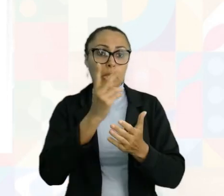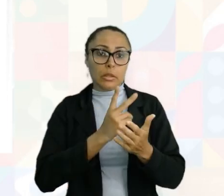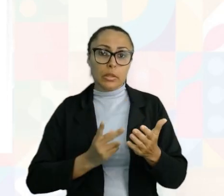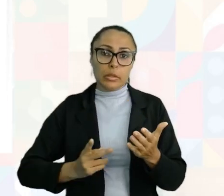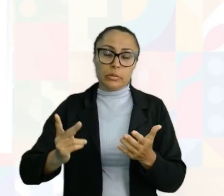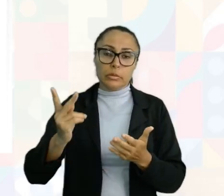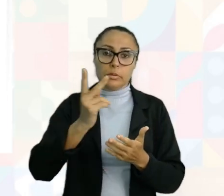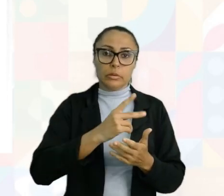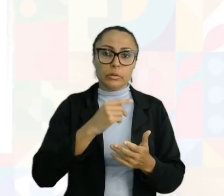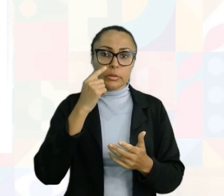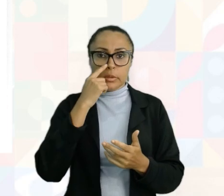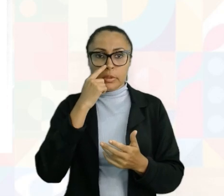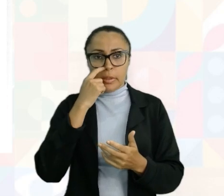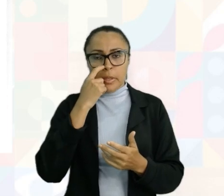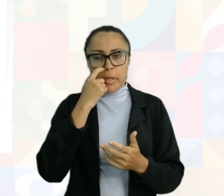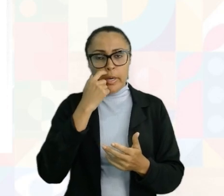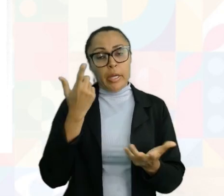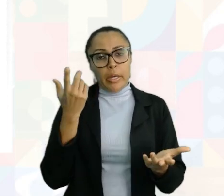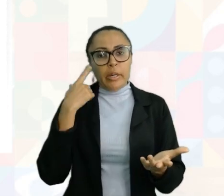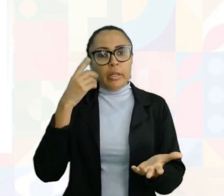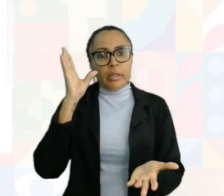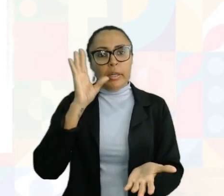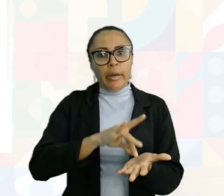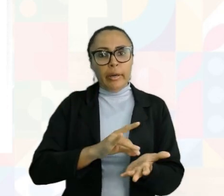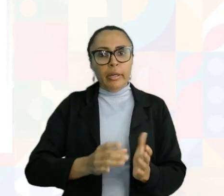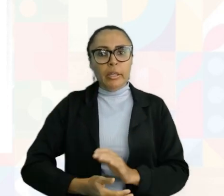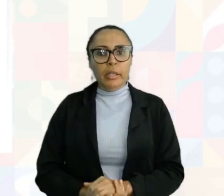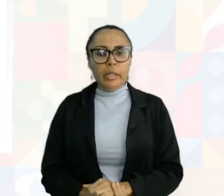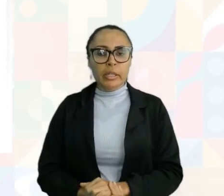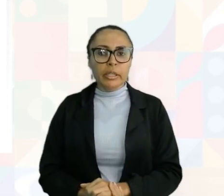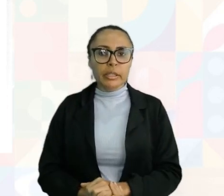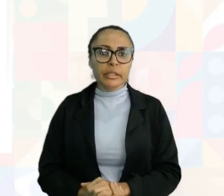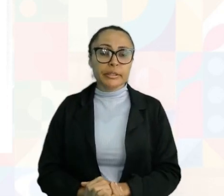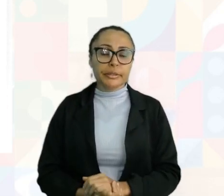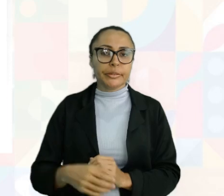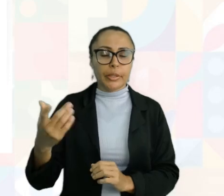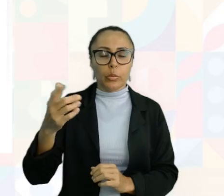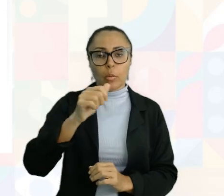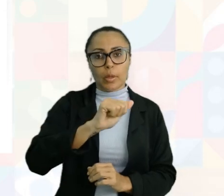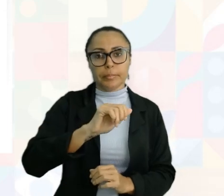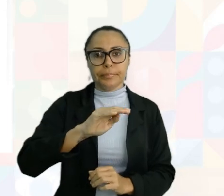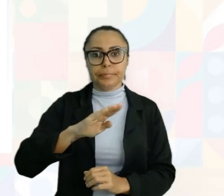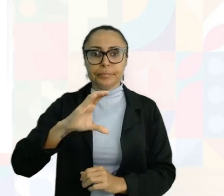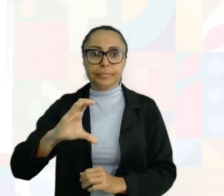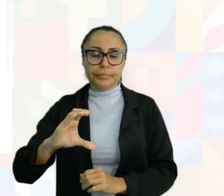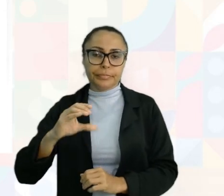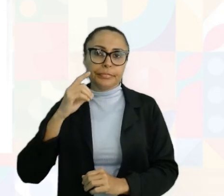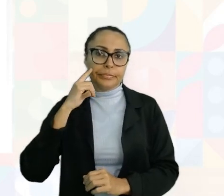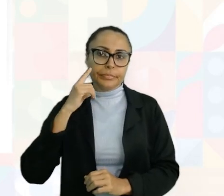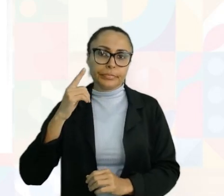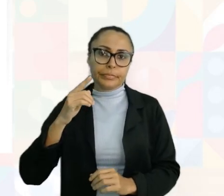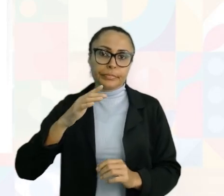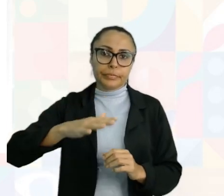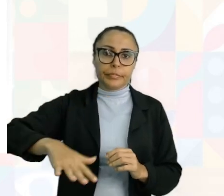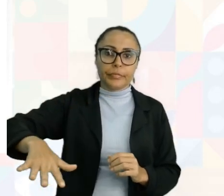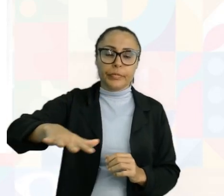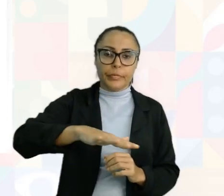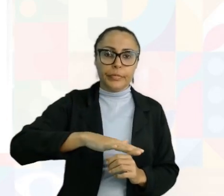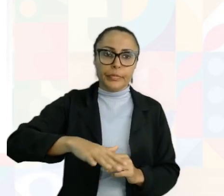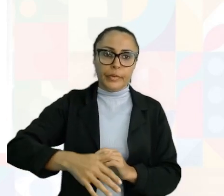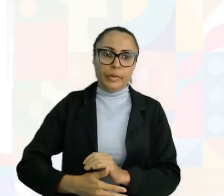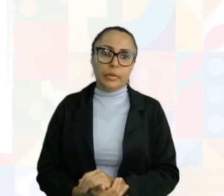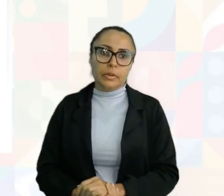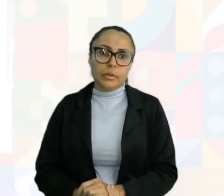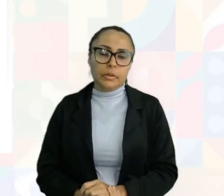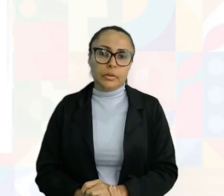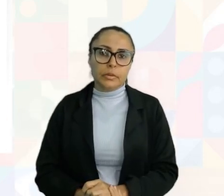de forma que ele fique real? Então ali a gente tem um triângulo ABC que é transposto num triângulo A', B', C'